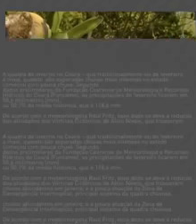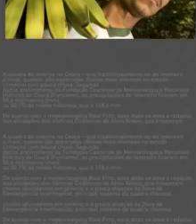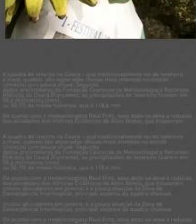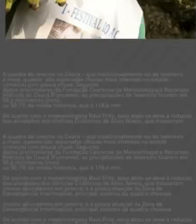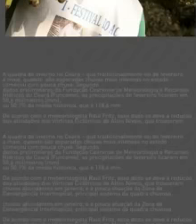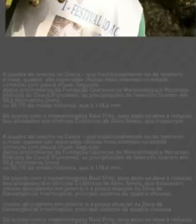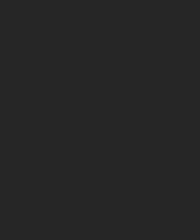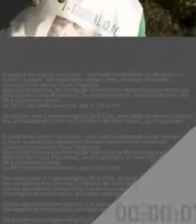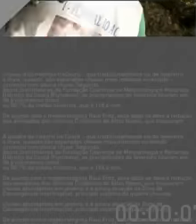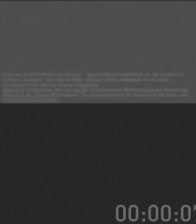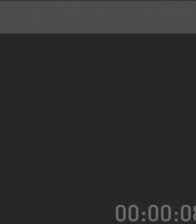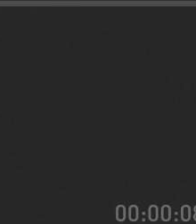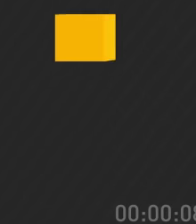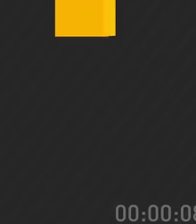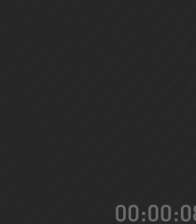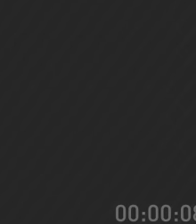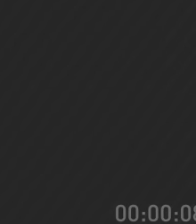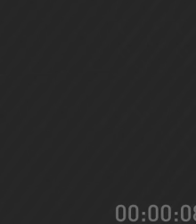Federal